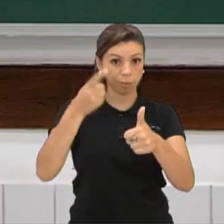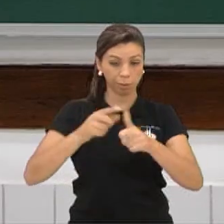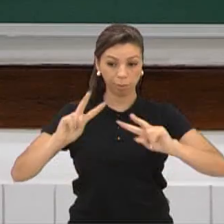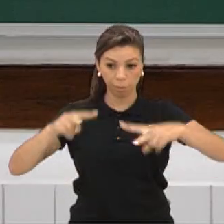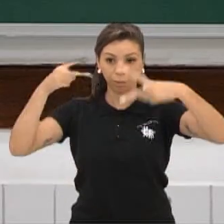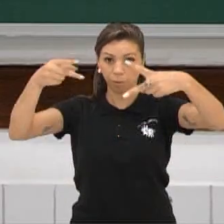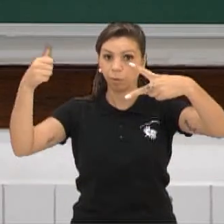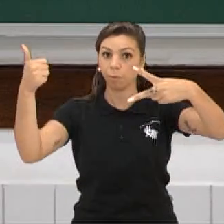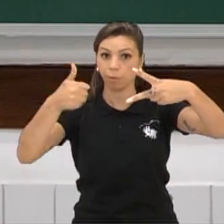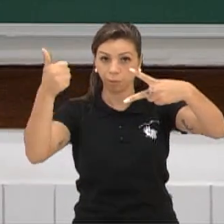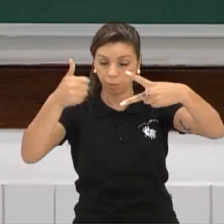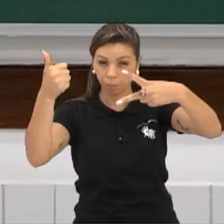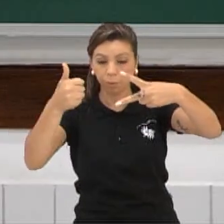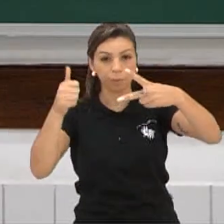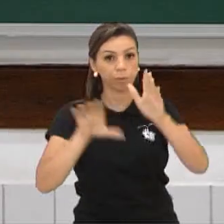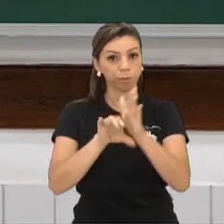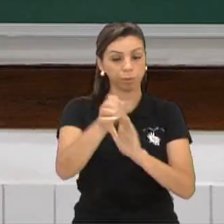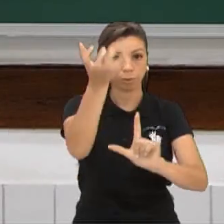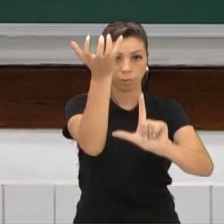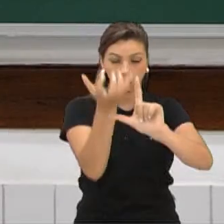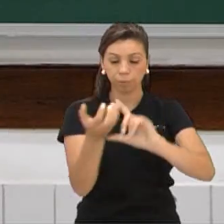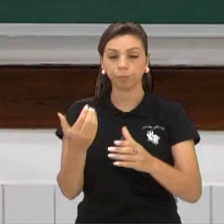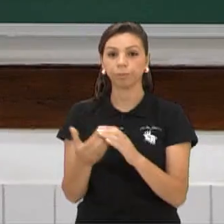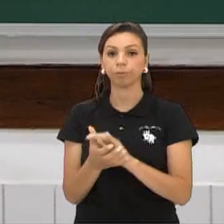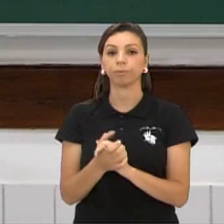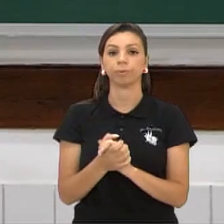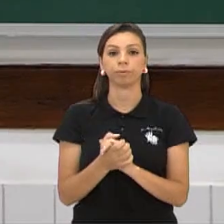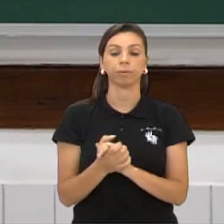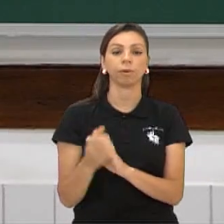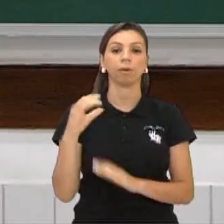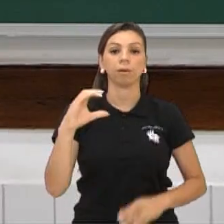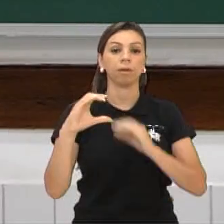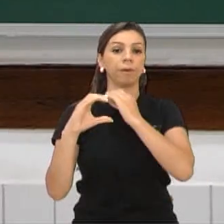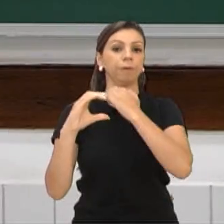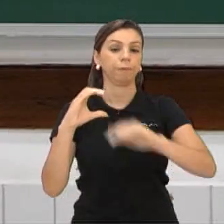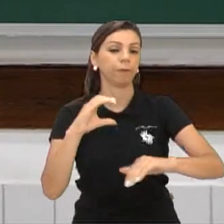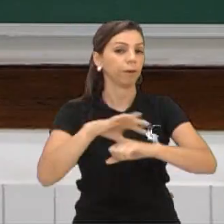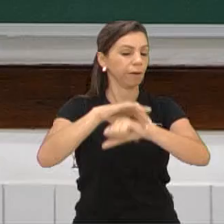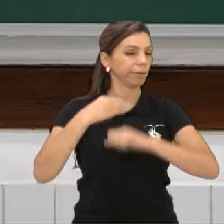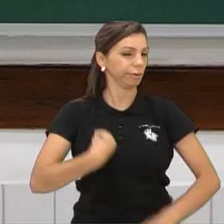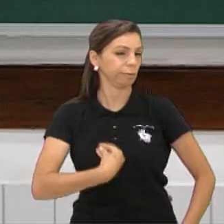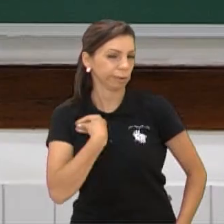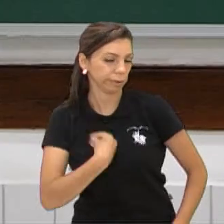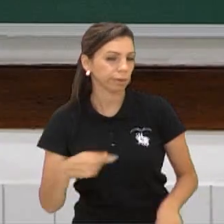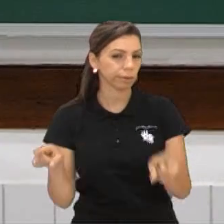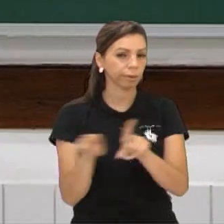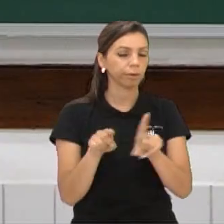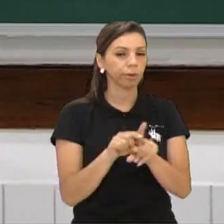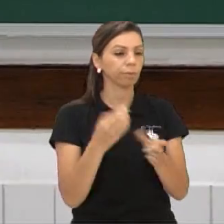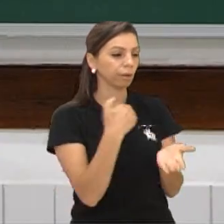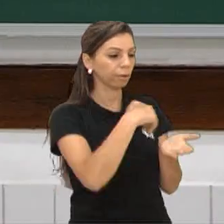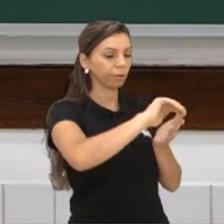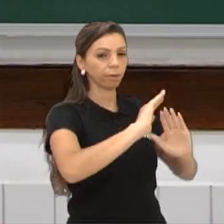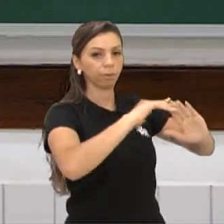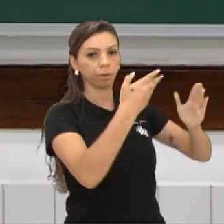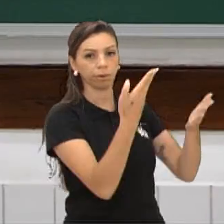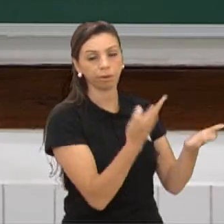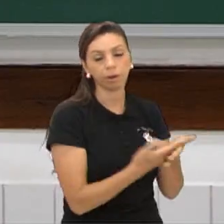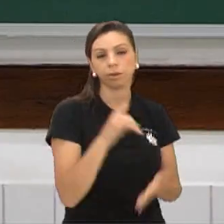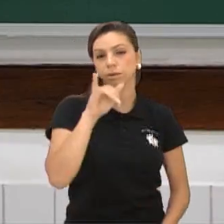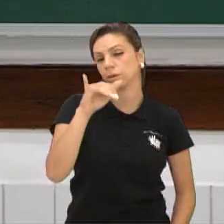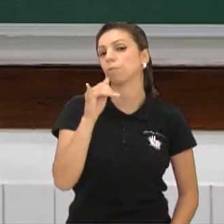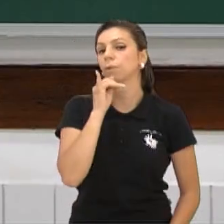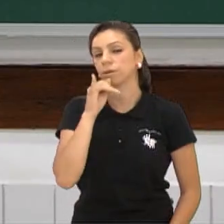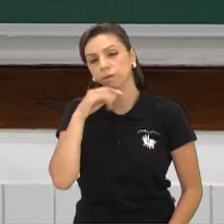link 1 do Classroom. Envie essa atividade para garantir a sua presença. Também entre em contato com sua escola caso haja